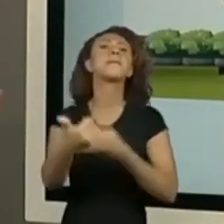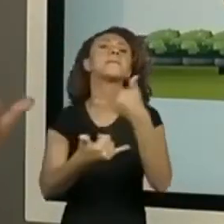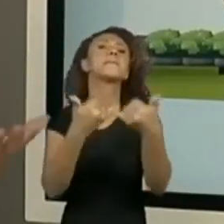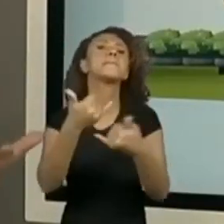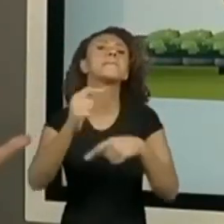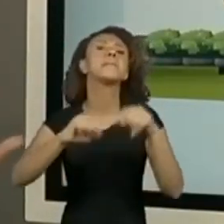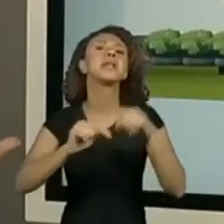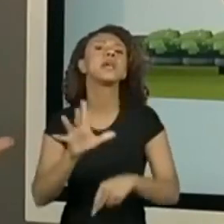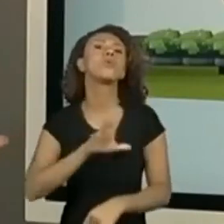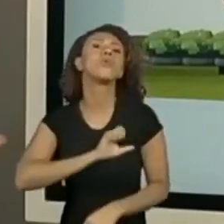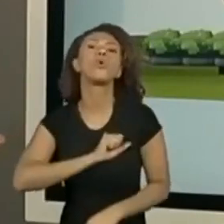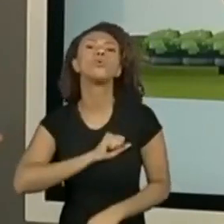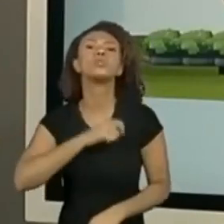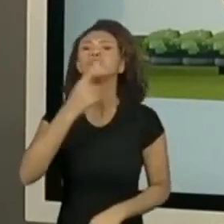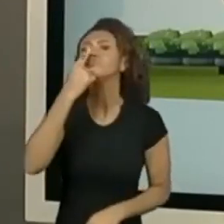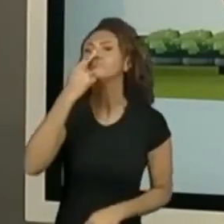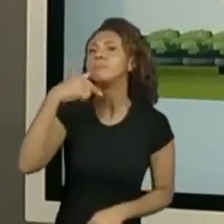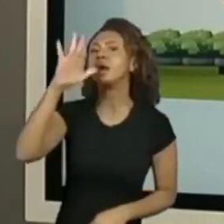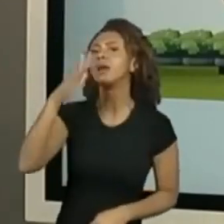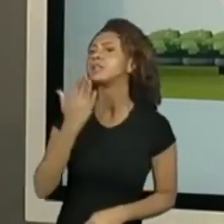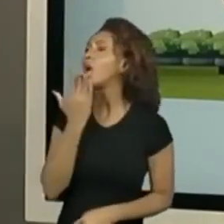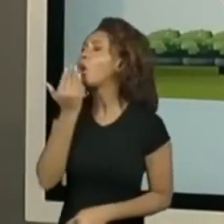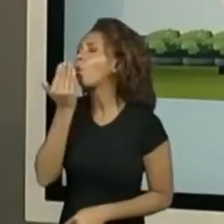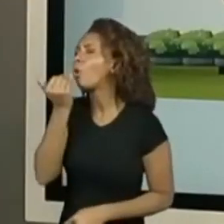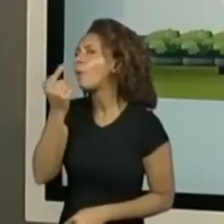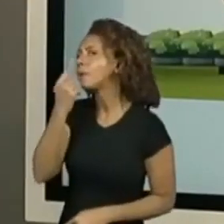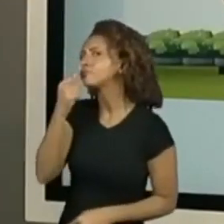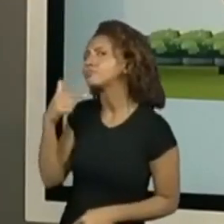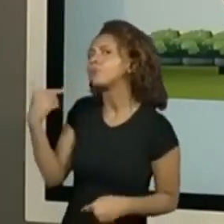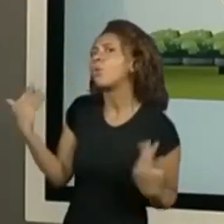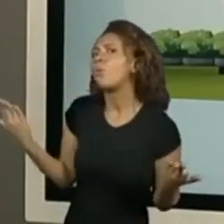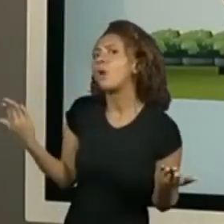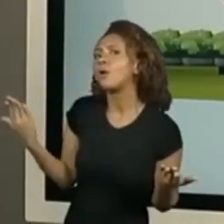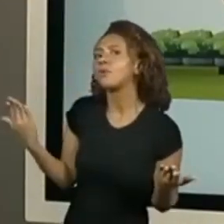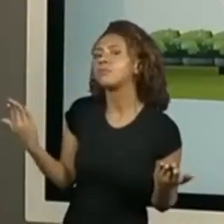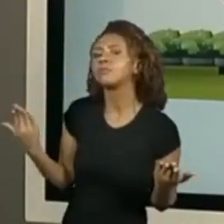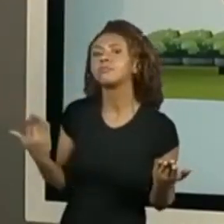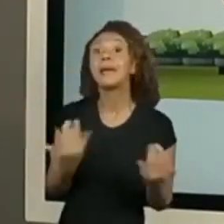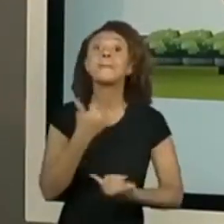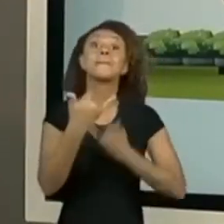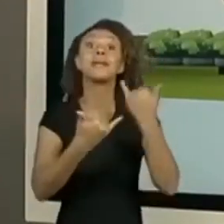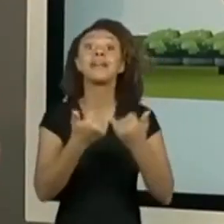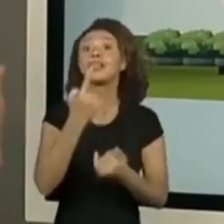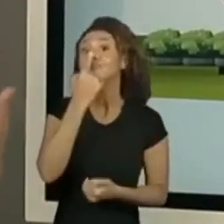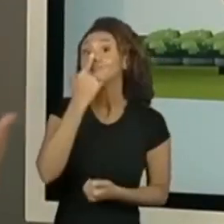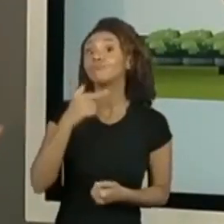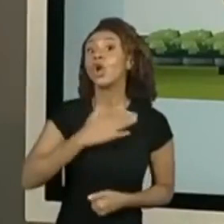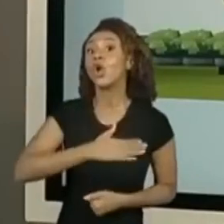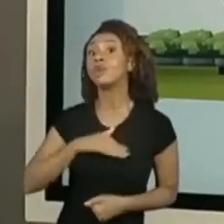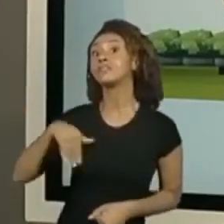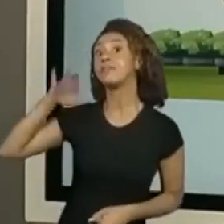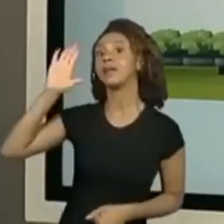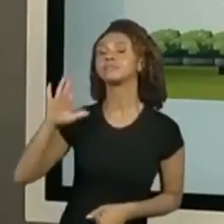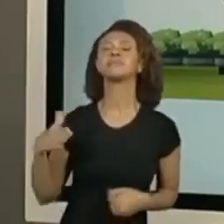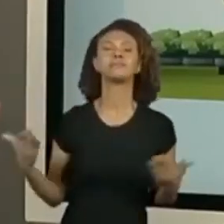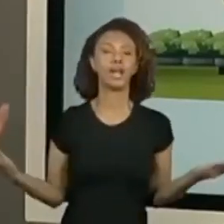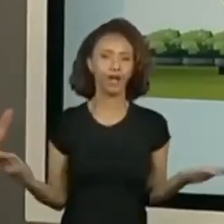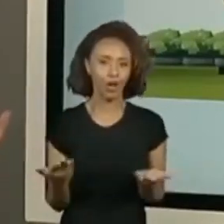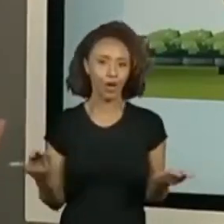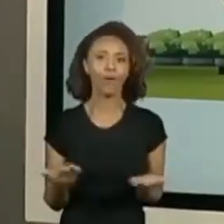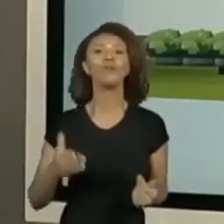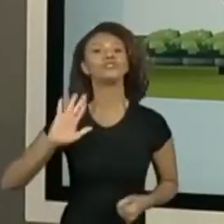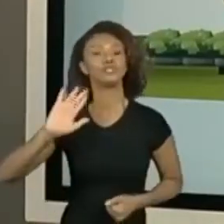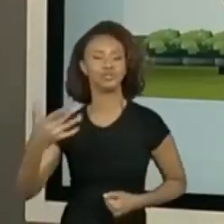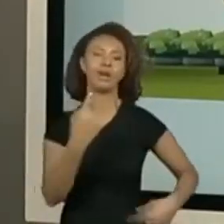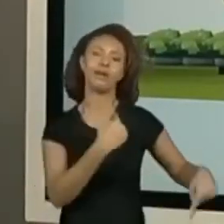E a sua comida preferida? E a sua brincadeira preferida? E hoje, a gente já discutiu e vai continuar mais um